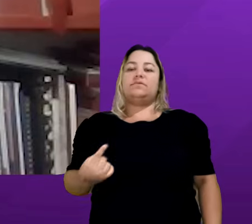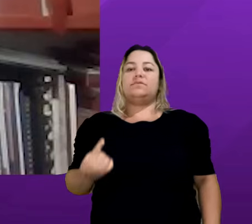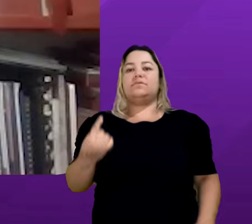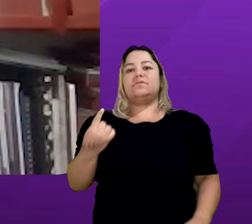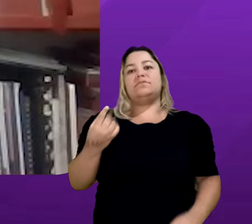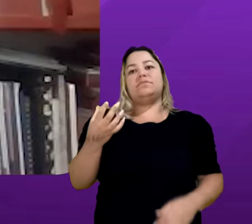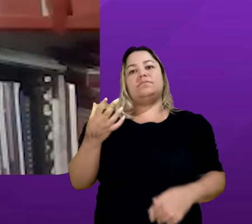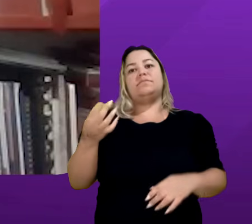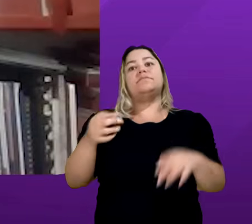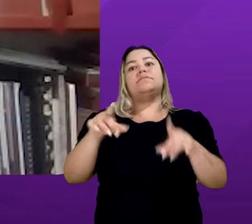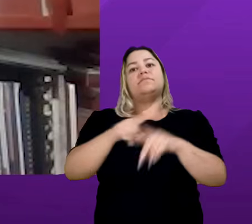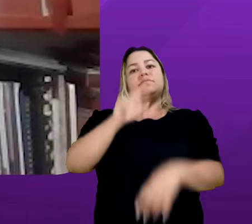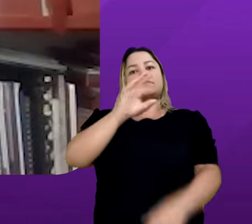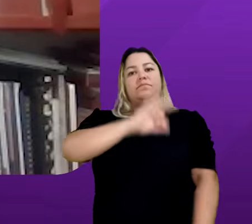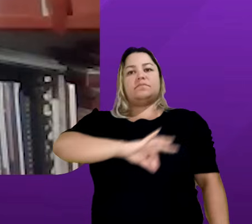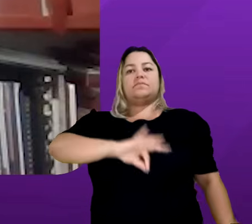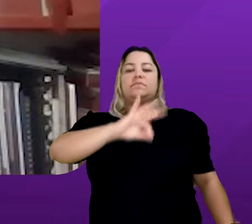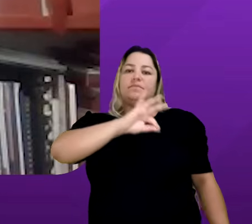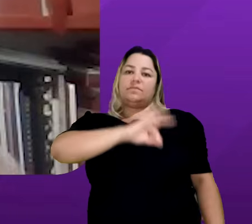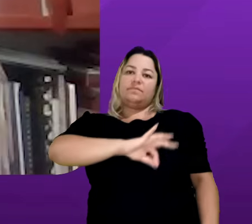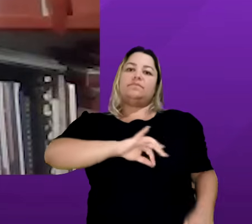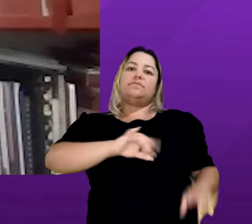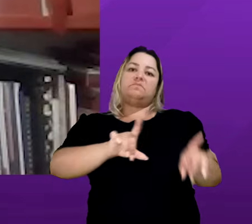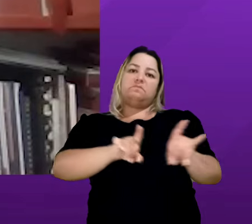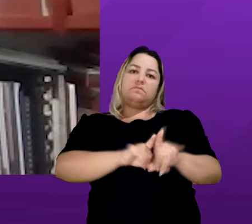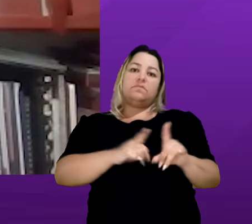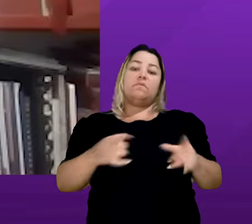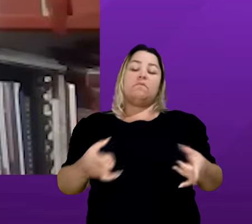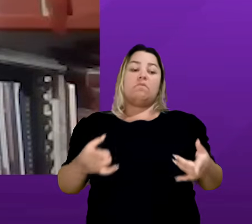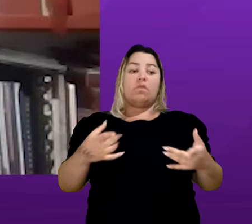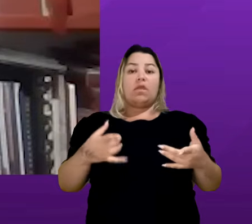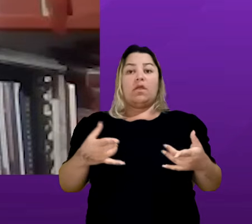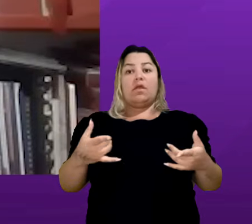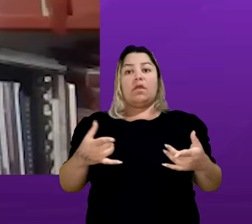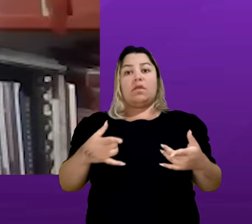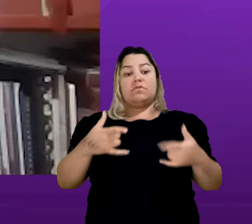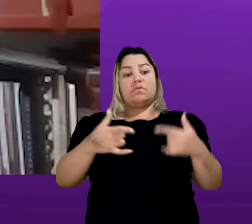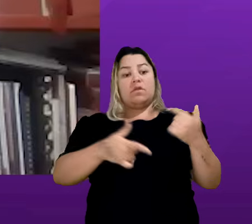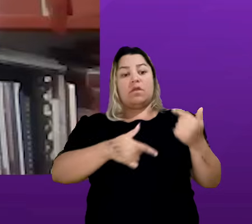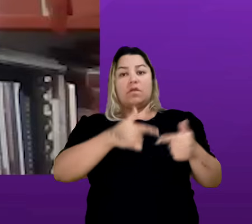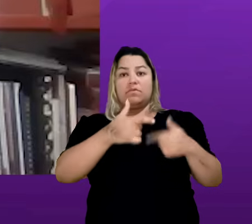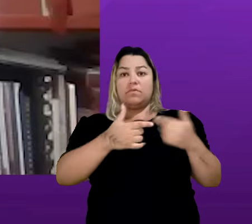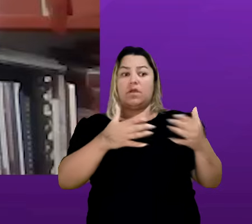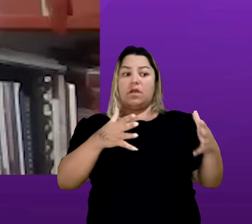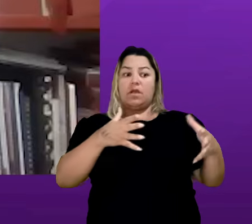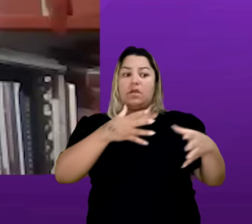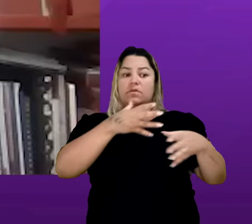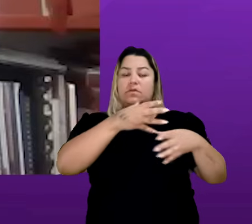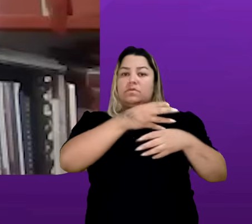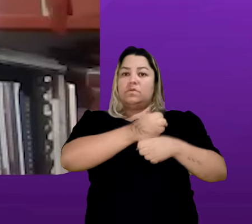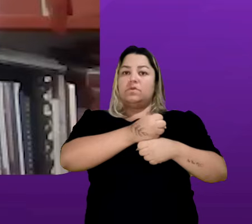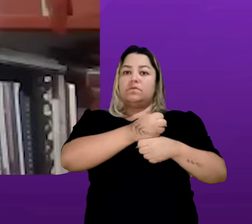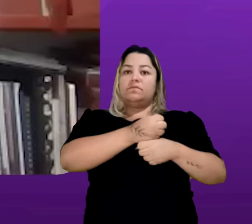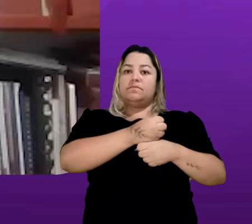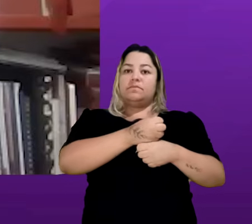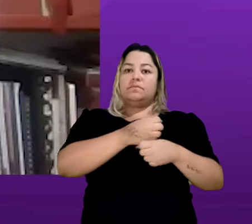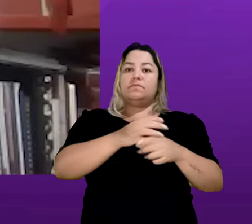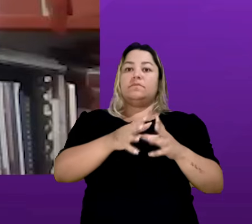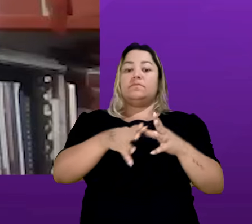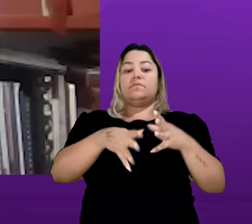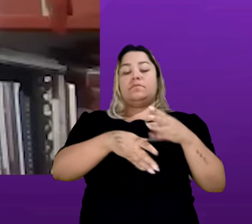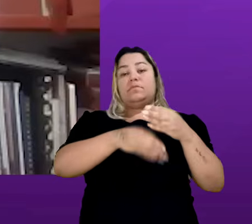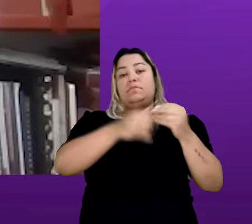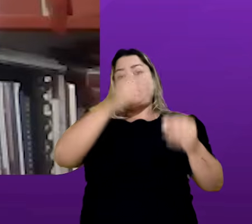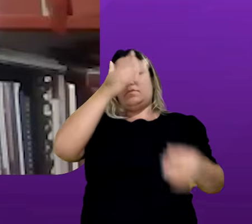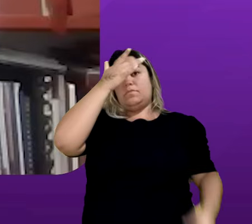seu contra-cheque, né? Então, quando você junta isso, essas coisas, tem pessoas que têm